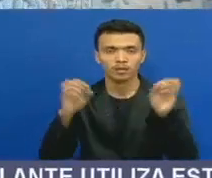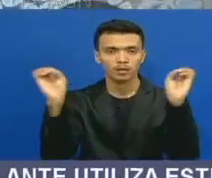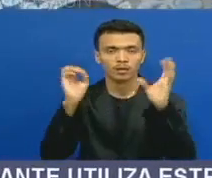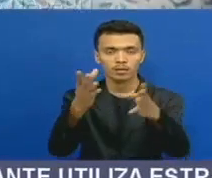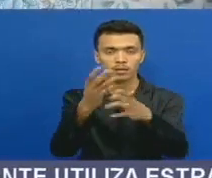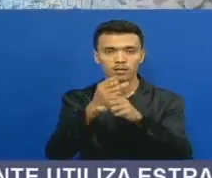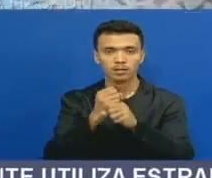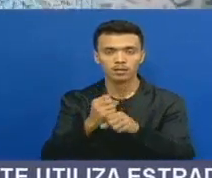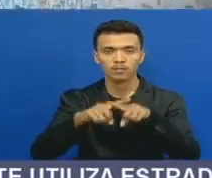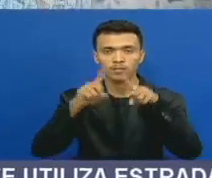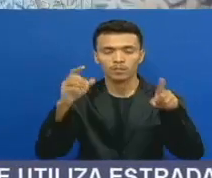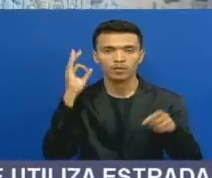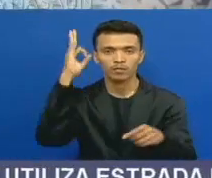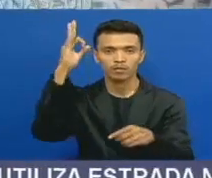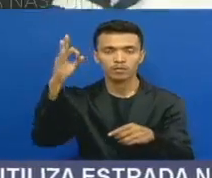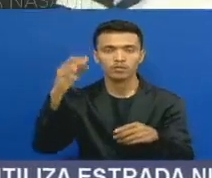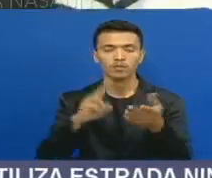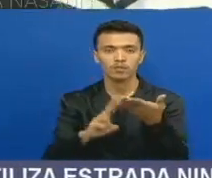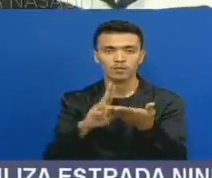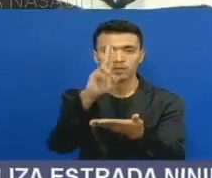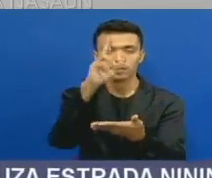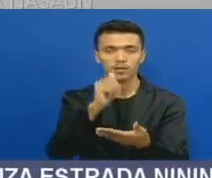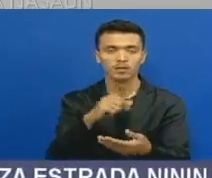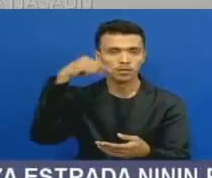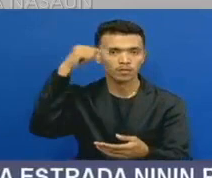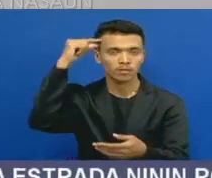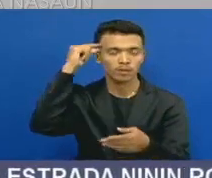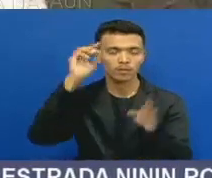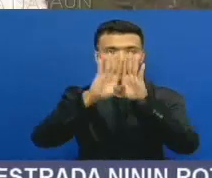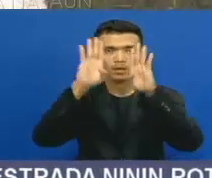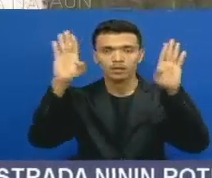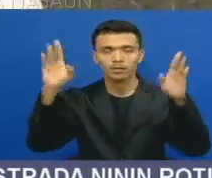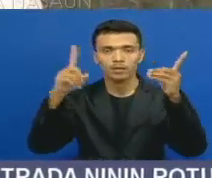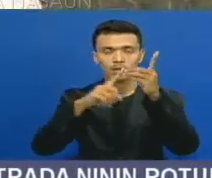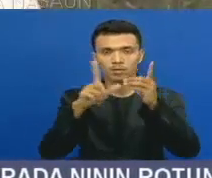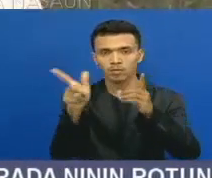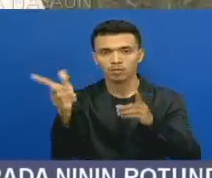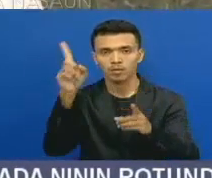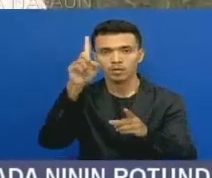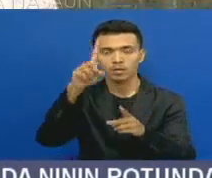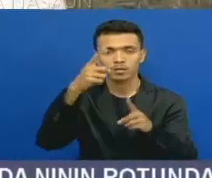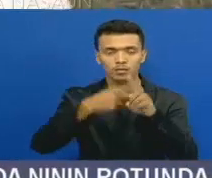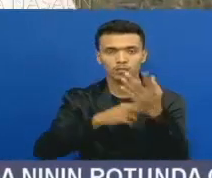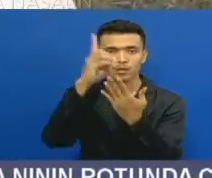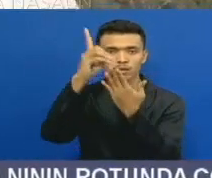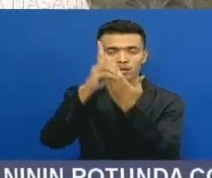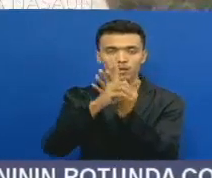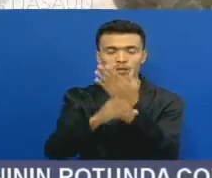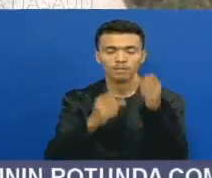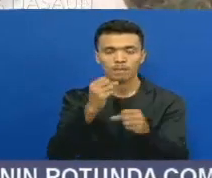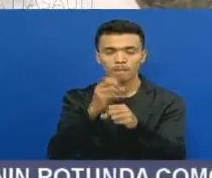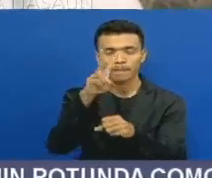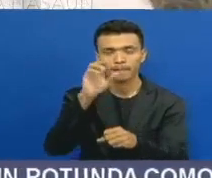aceita, ma be futuro instalação cidade universitário governo lança ona iha loron Ronolo Recinida, fulan dezembro tina Rihun